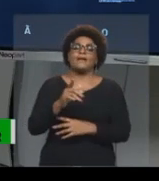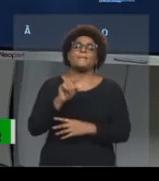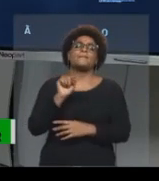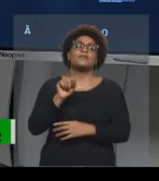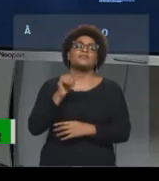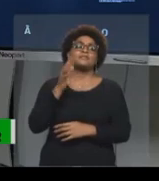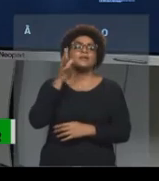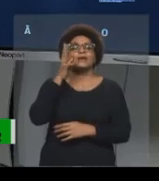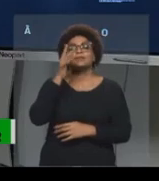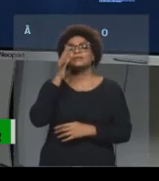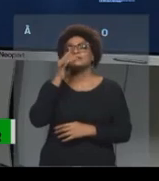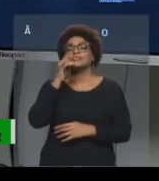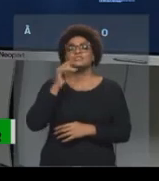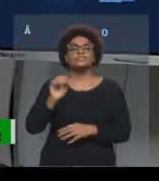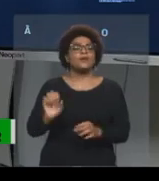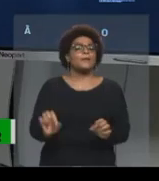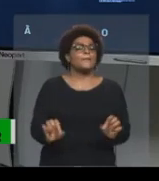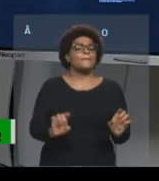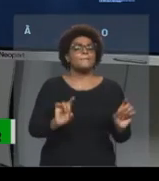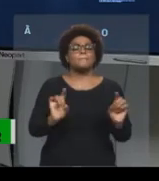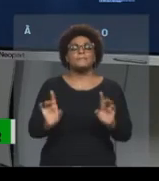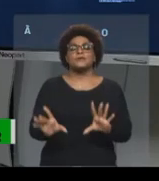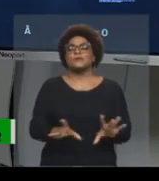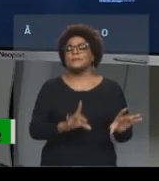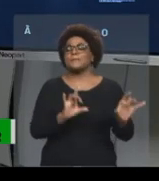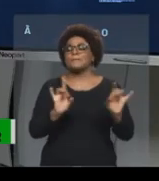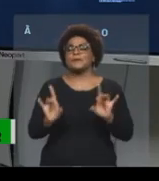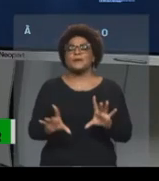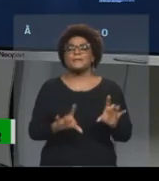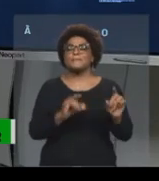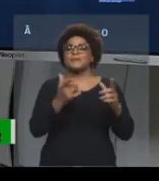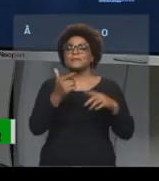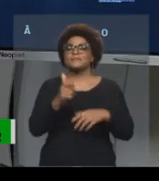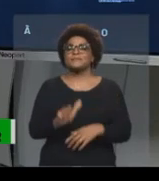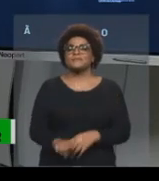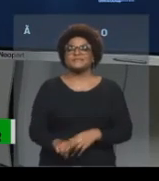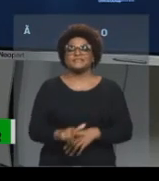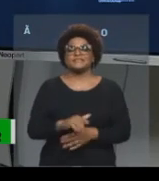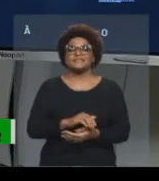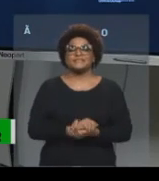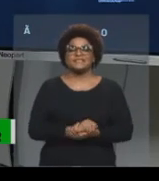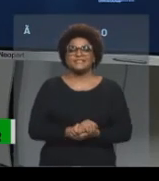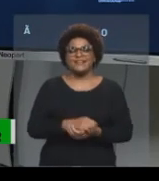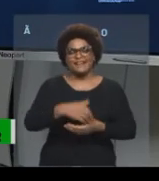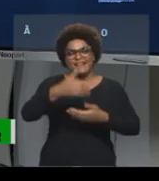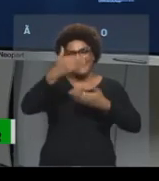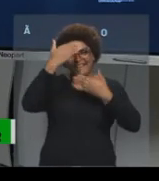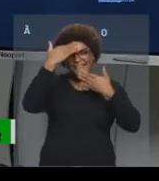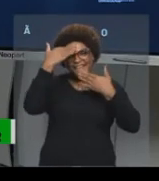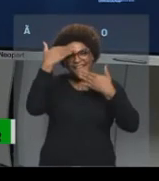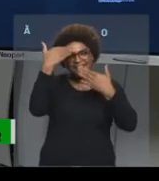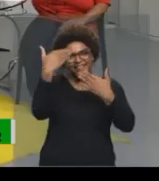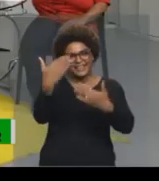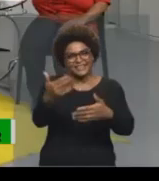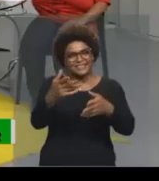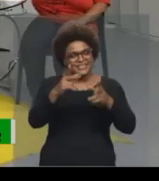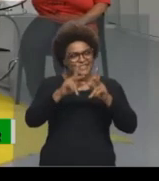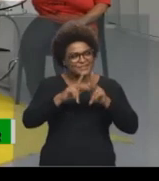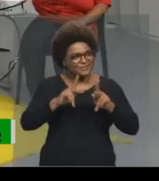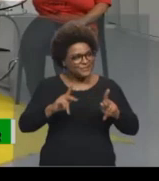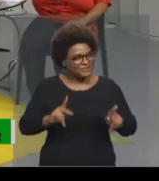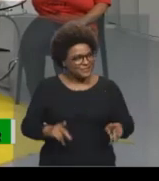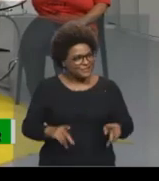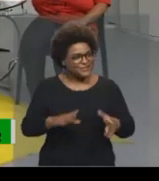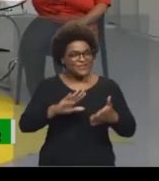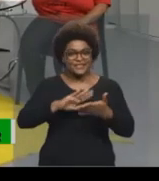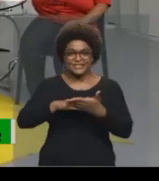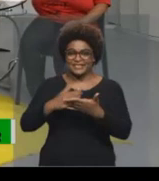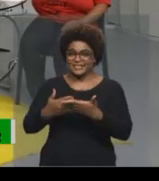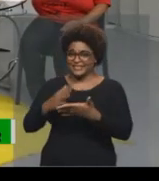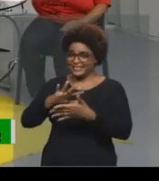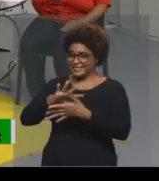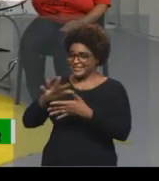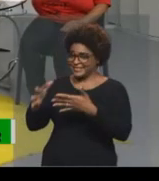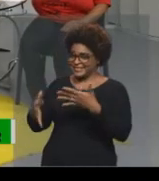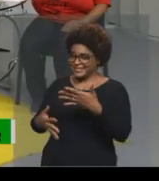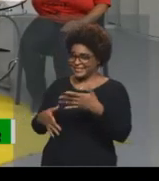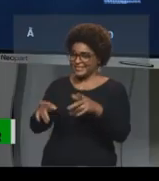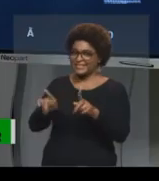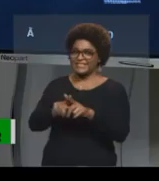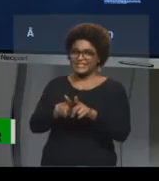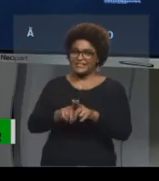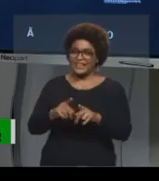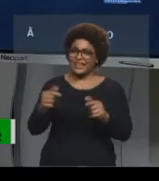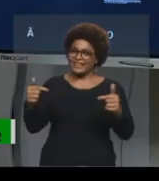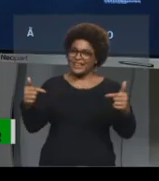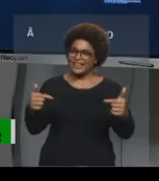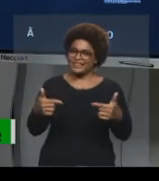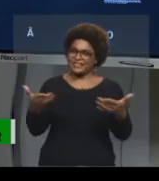aí quando e quantas vezes quiser. Eu agradeço a presença das nossas professoras e intérpretes de Libras que estiveram